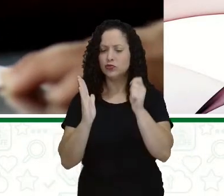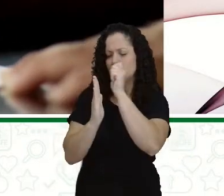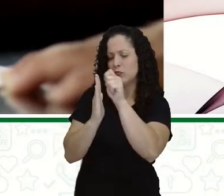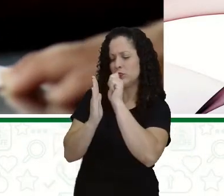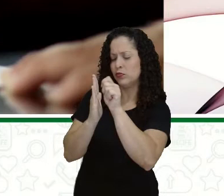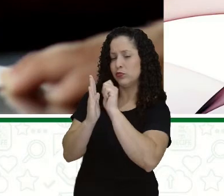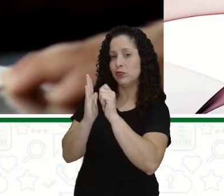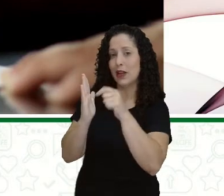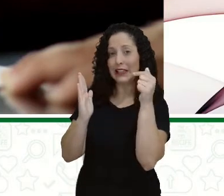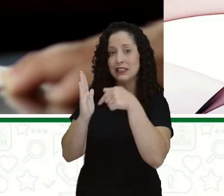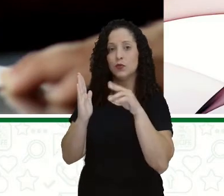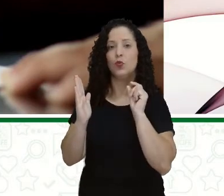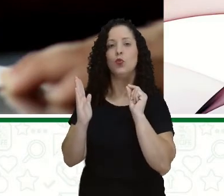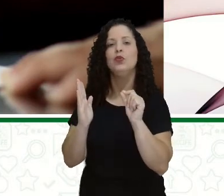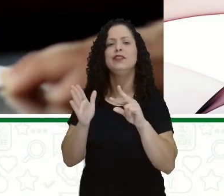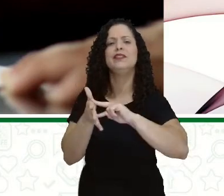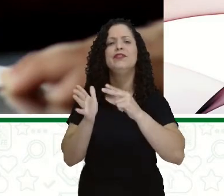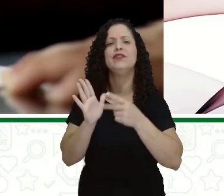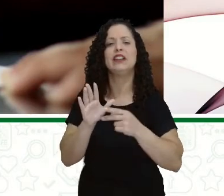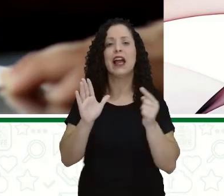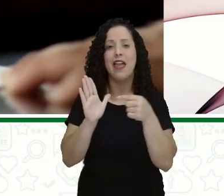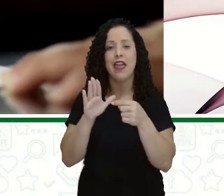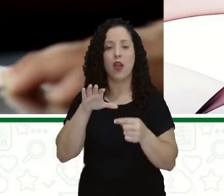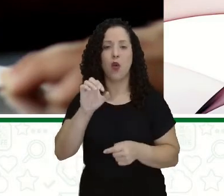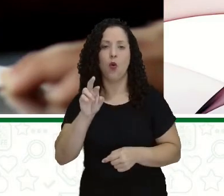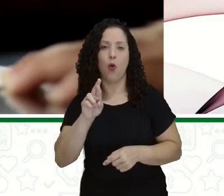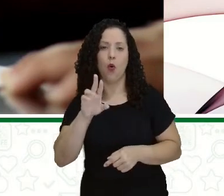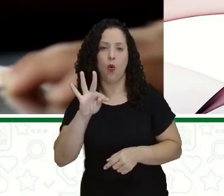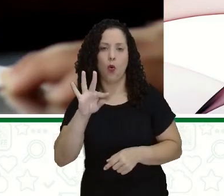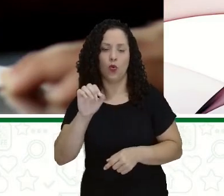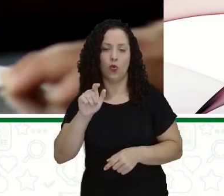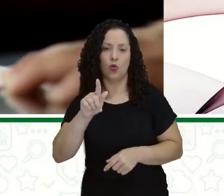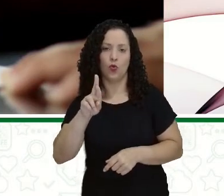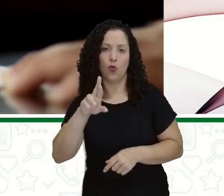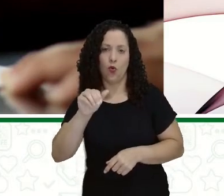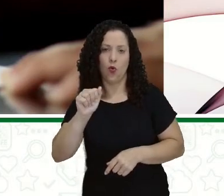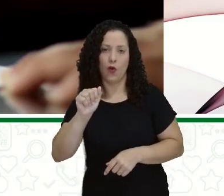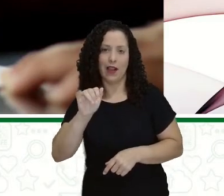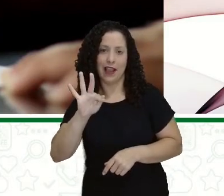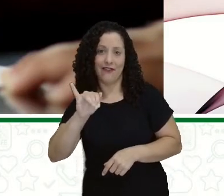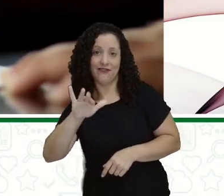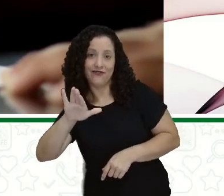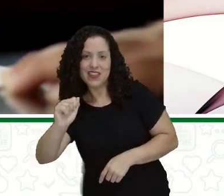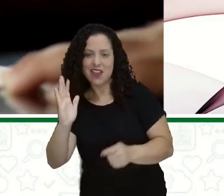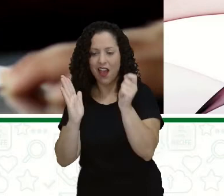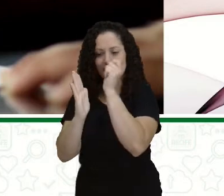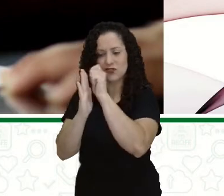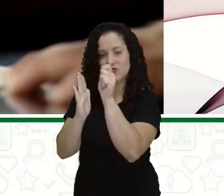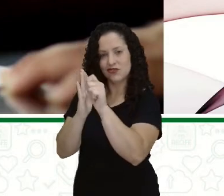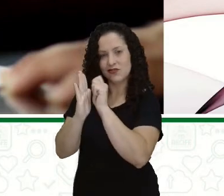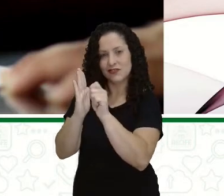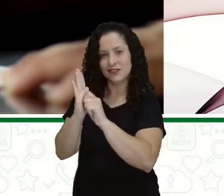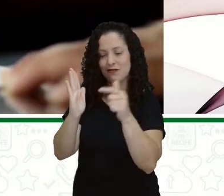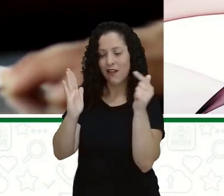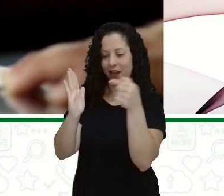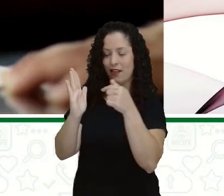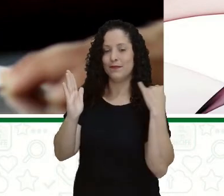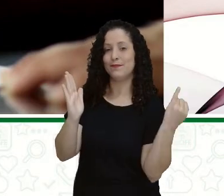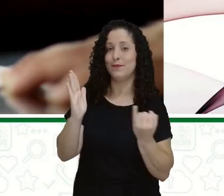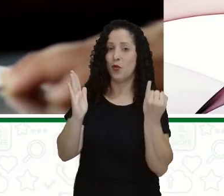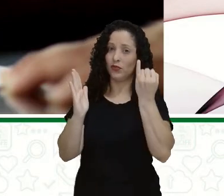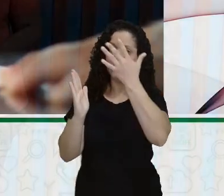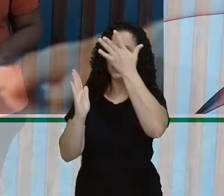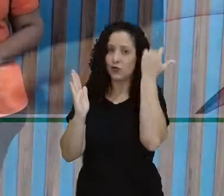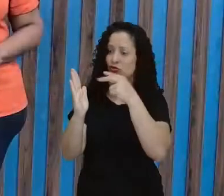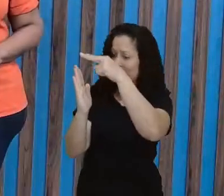da ortografia. Ela é necessária, é fundamental para que todo mundo entenda o que